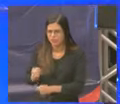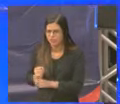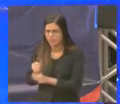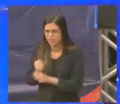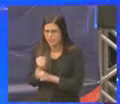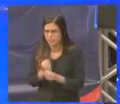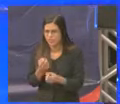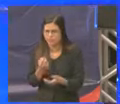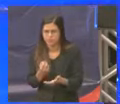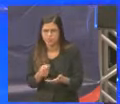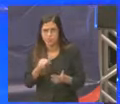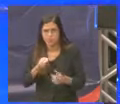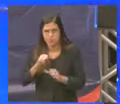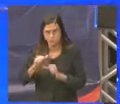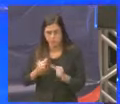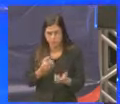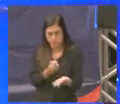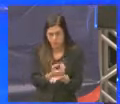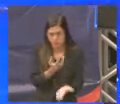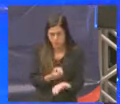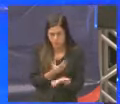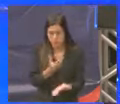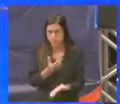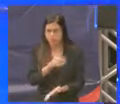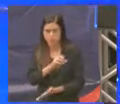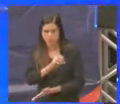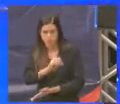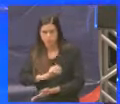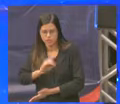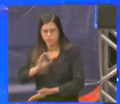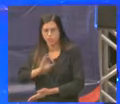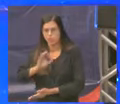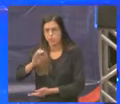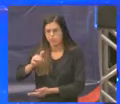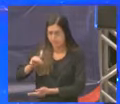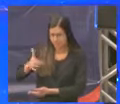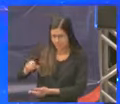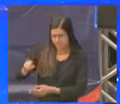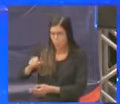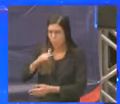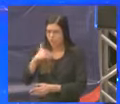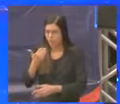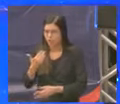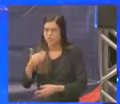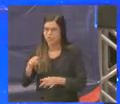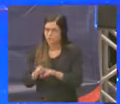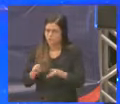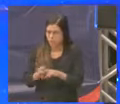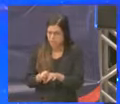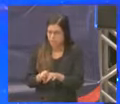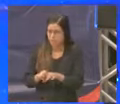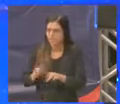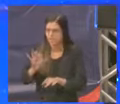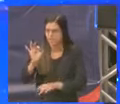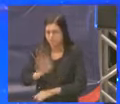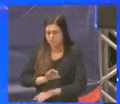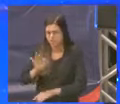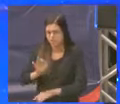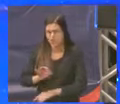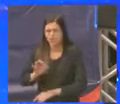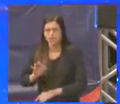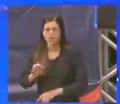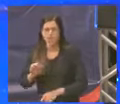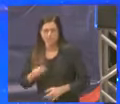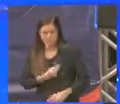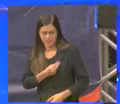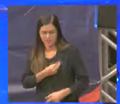analfabetismo de 90% para 10%. Nós saímos de mortalidade infantil de 50% para 5%. Saímos de expectativa de